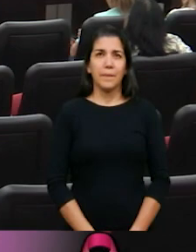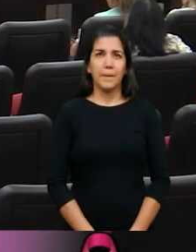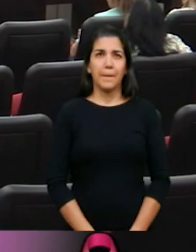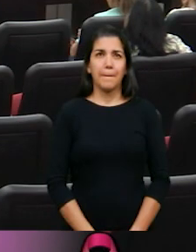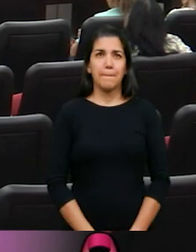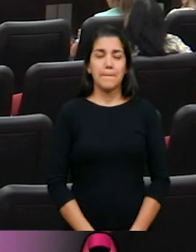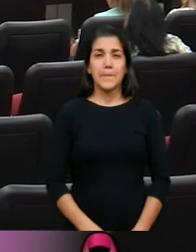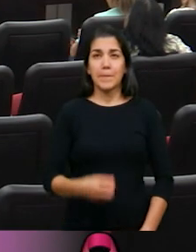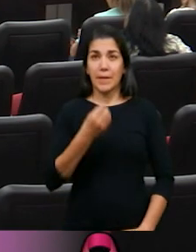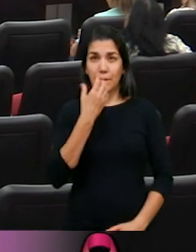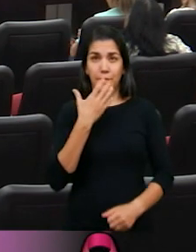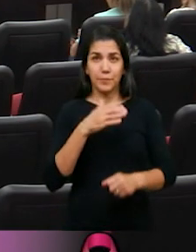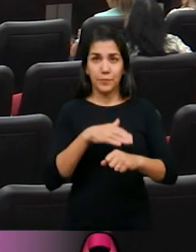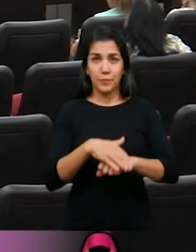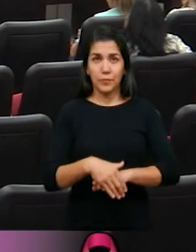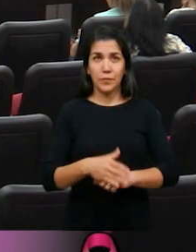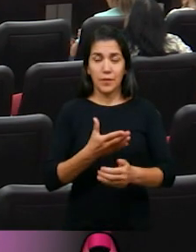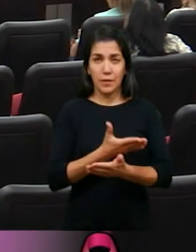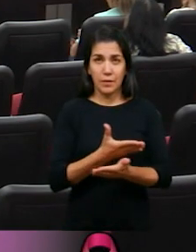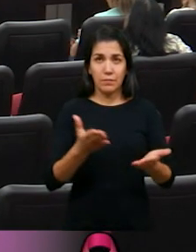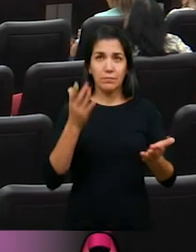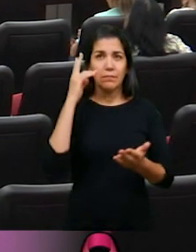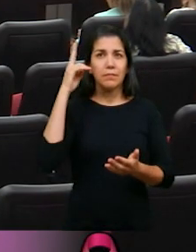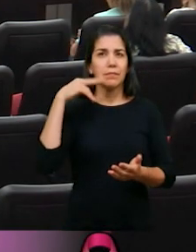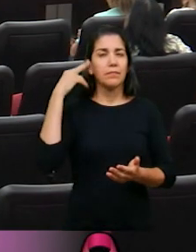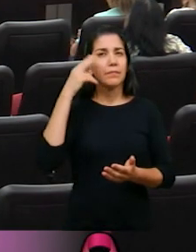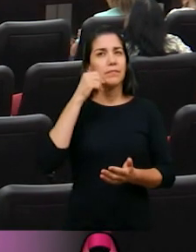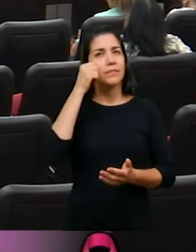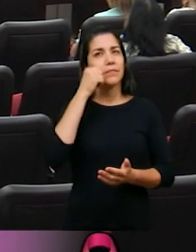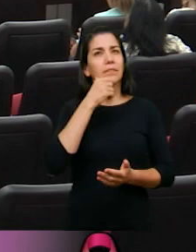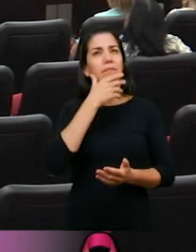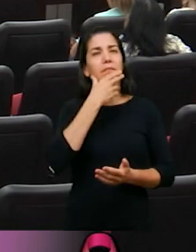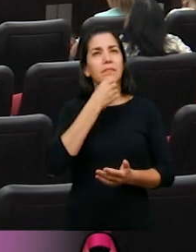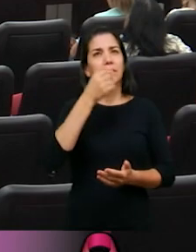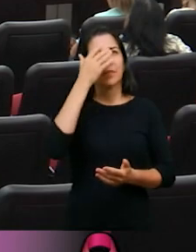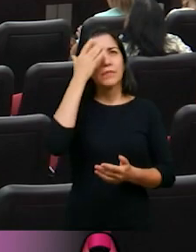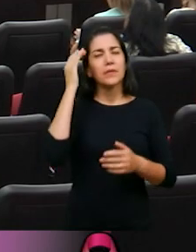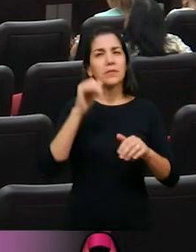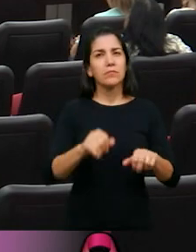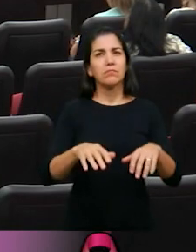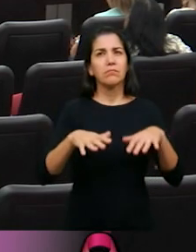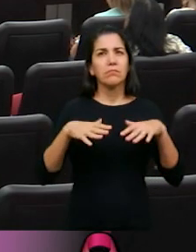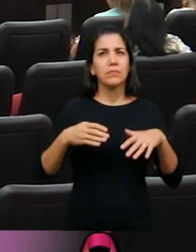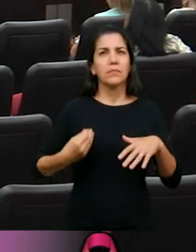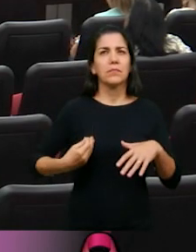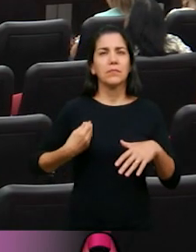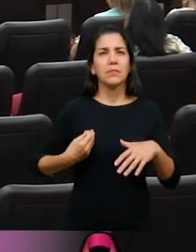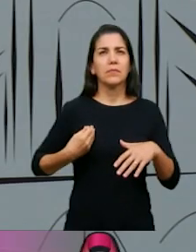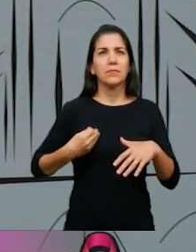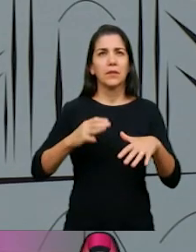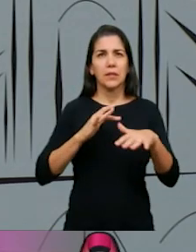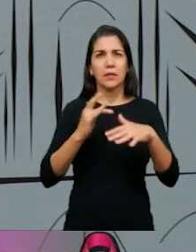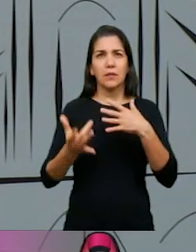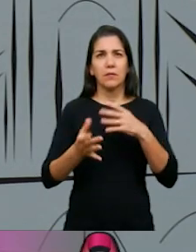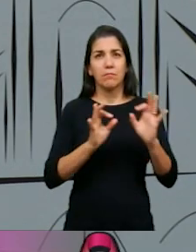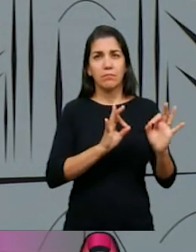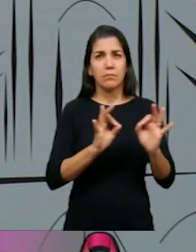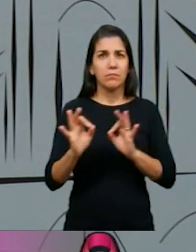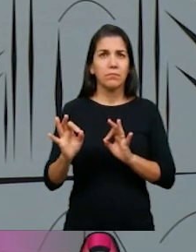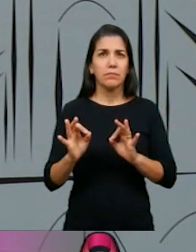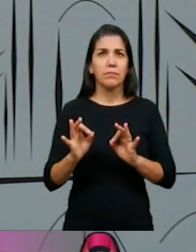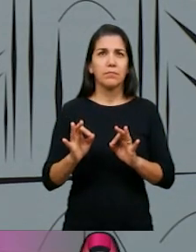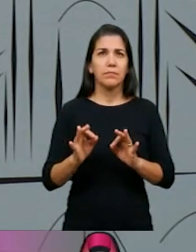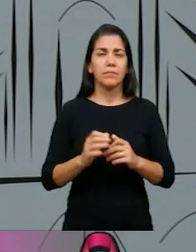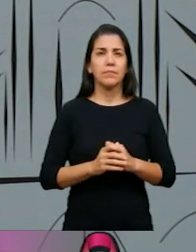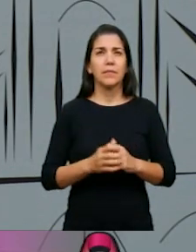Mais uma vez, boa noite aos colegas vereadores, vereadoras e ao público que acompanha mais esta sessão da Câmara. Pretendo